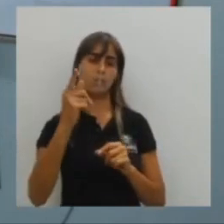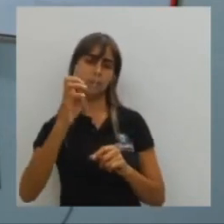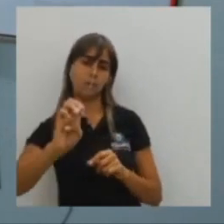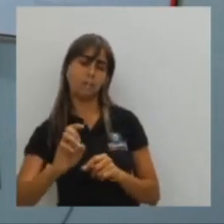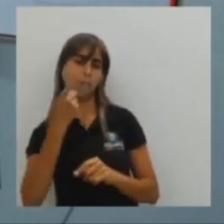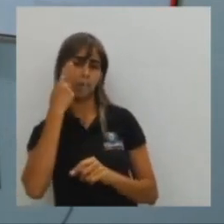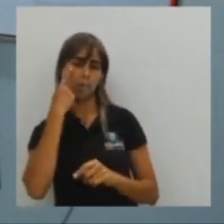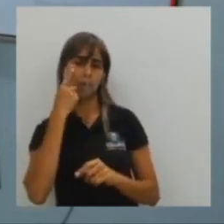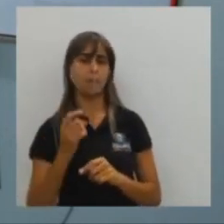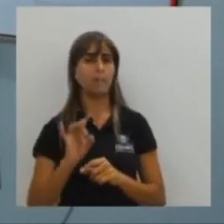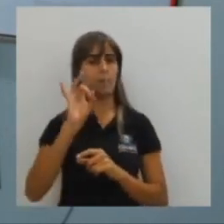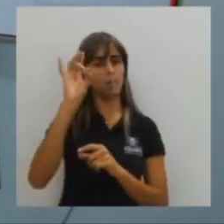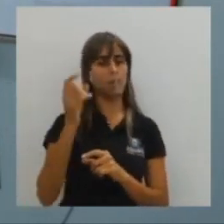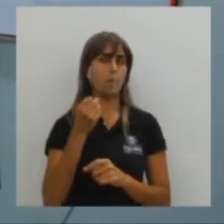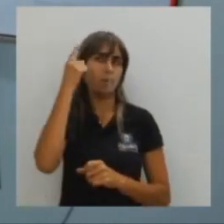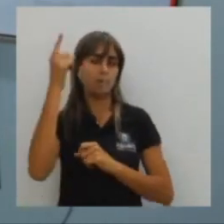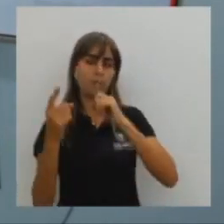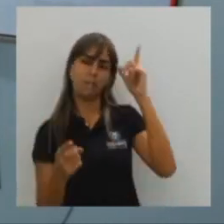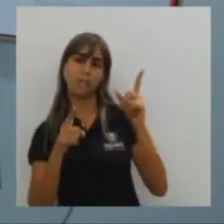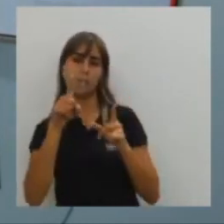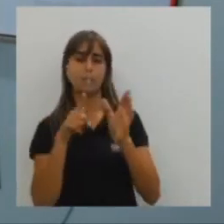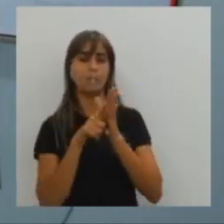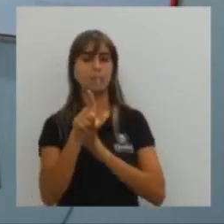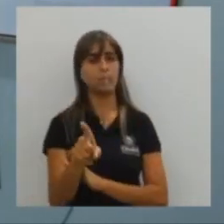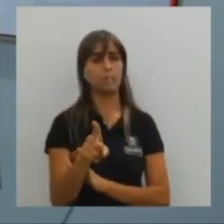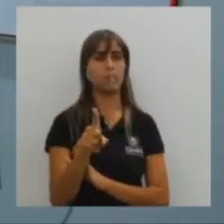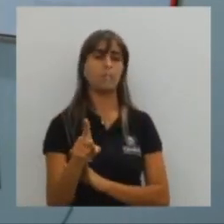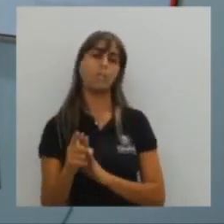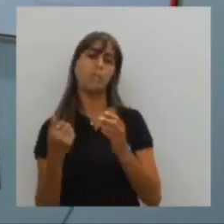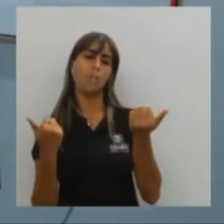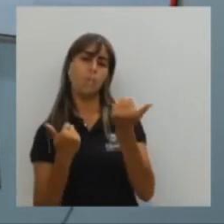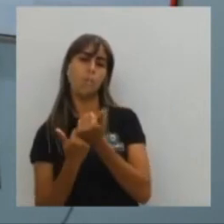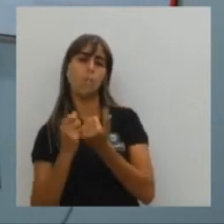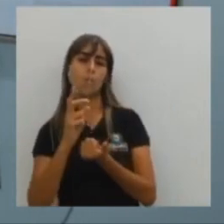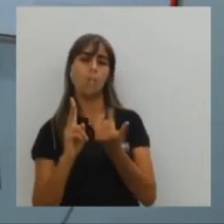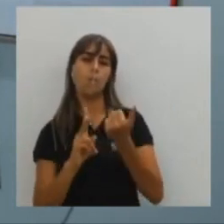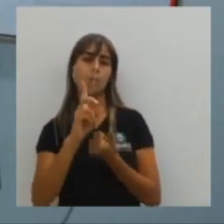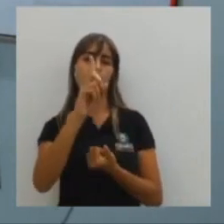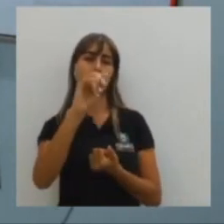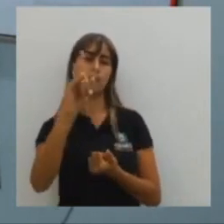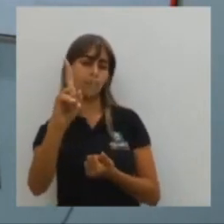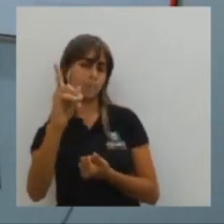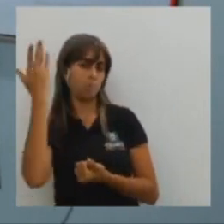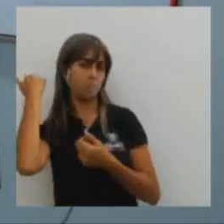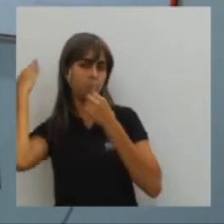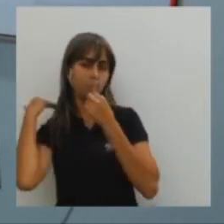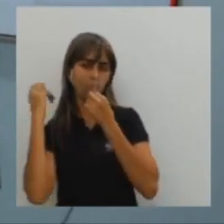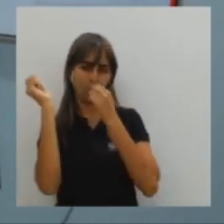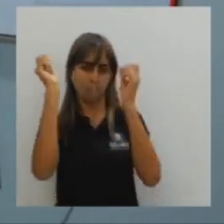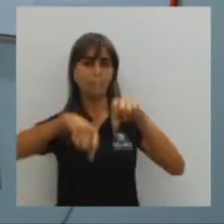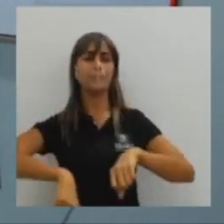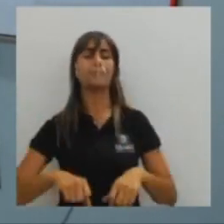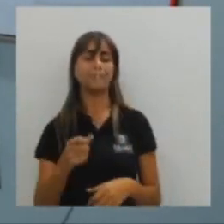cada um deles passa uma ideia. Beleza? Agora, se a tua pergunta começa diretamente com um verbo auxiliar, como did, por exemplo, no passado, aí você